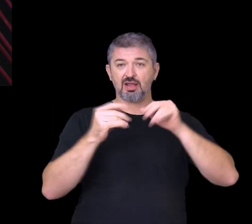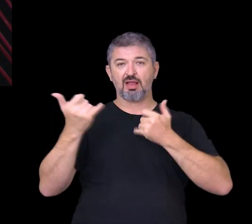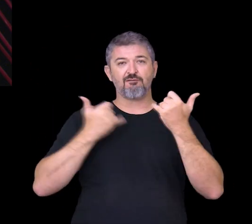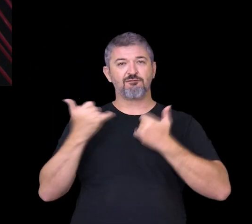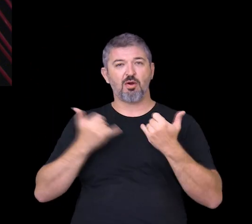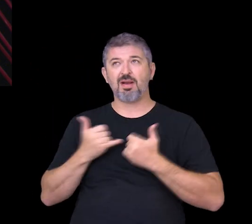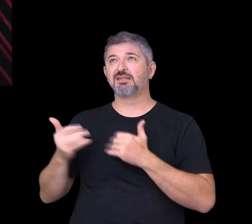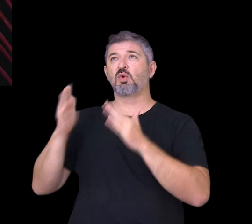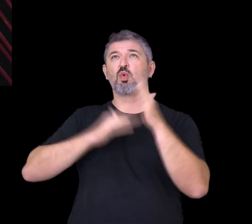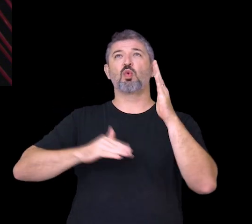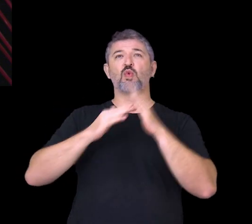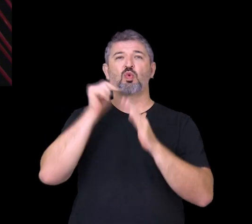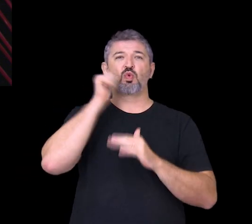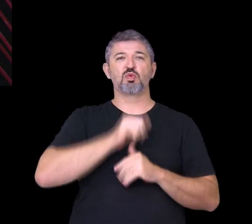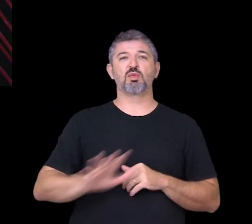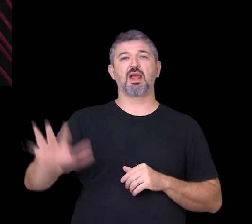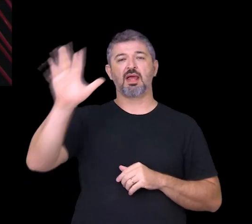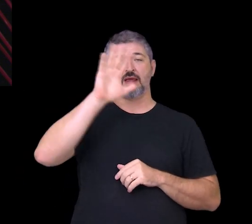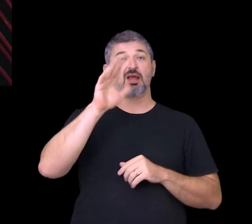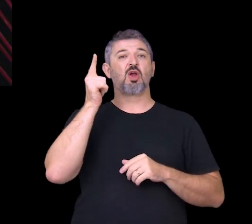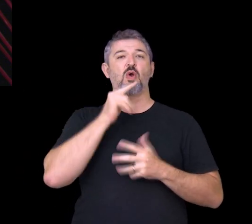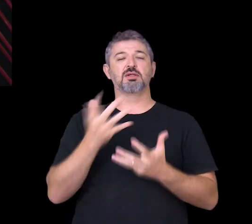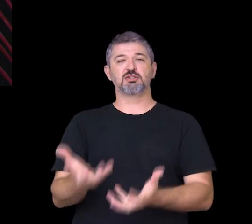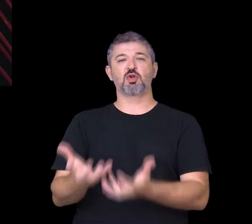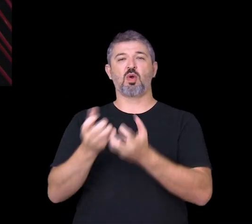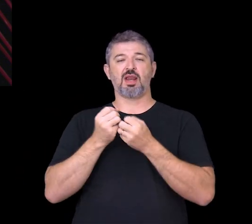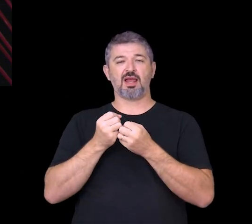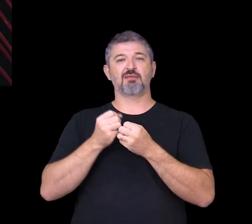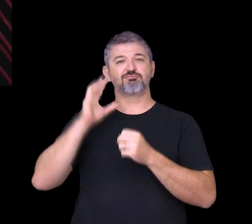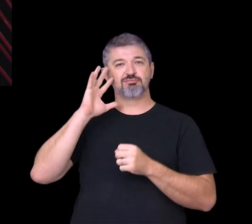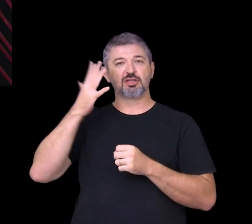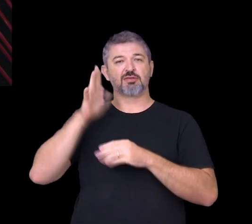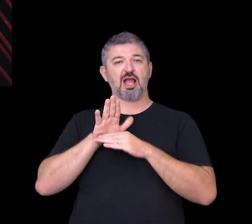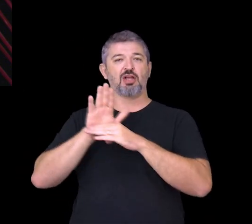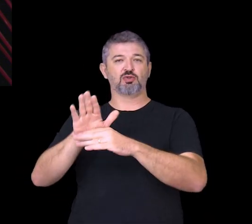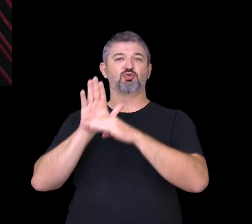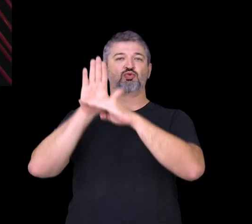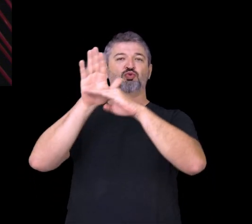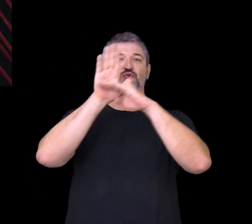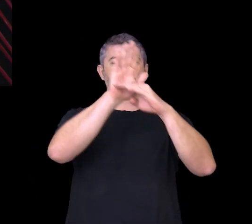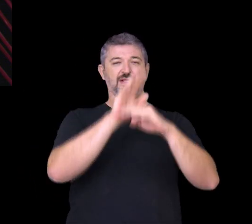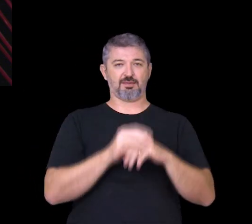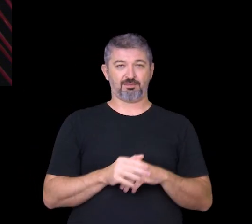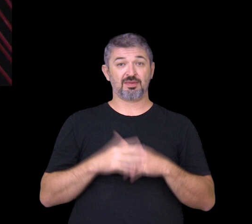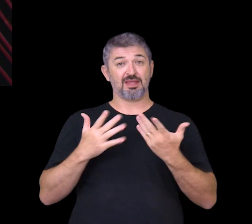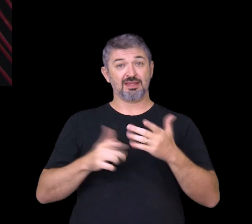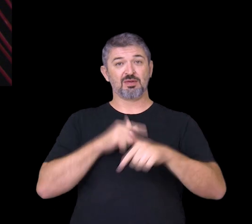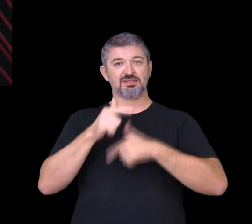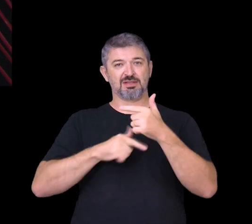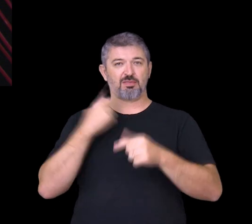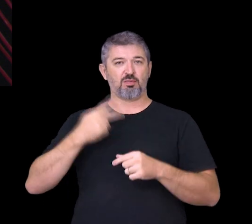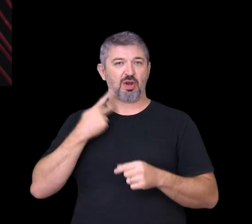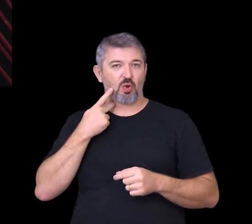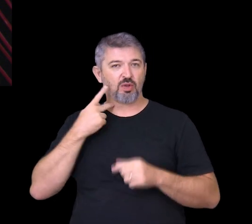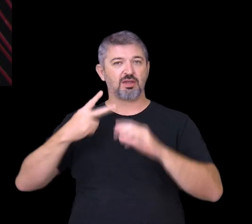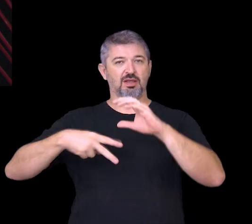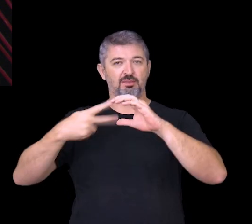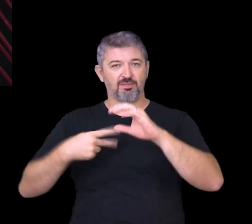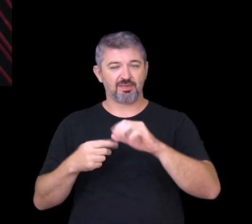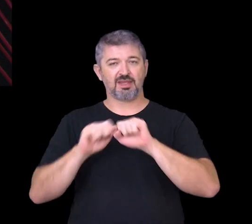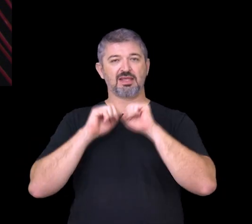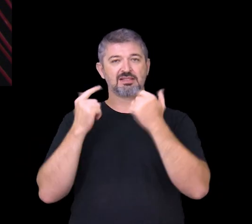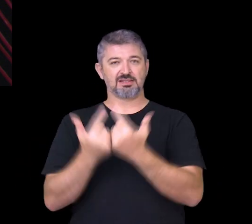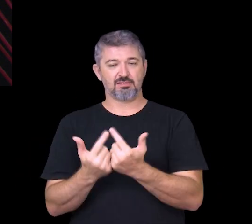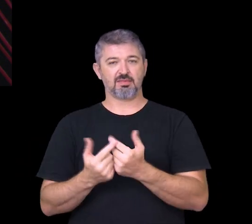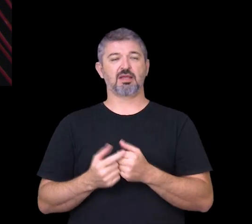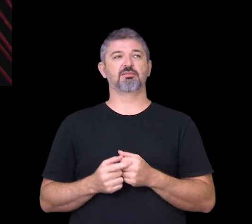a possibilidade de todas as mulheres serem acolhidas. E através desse trabalho em rede com as procuradorias, com as câmaras, com as